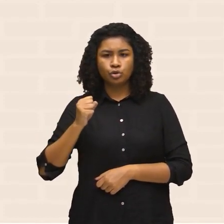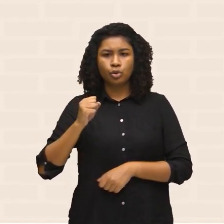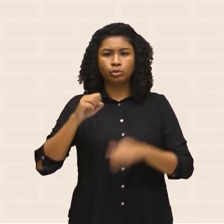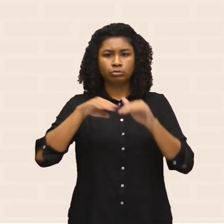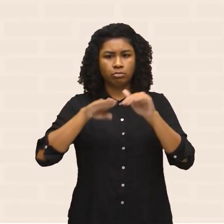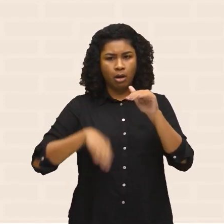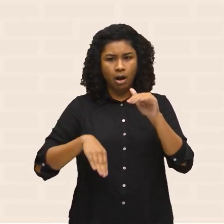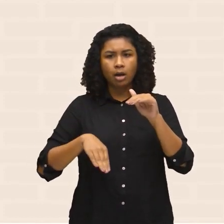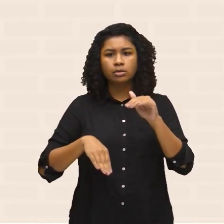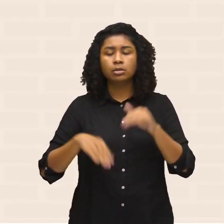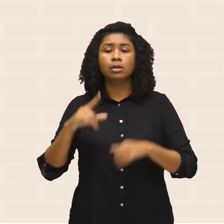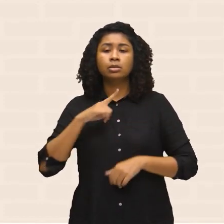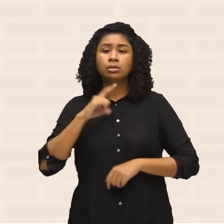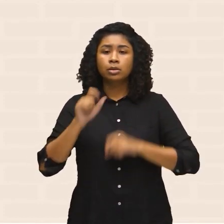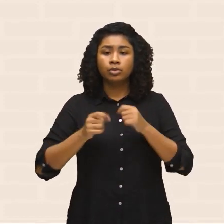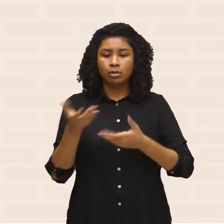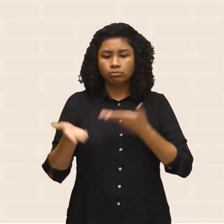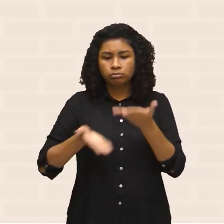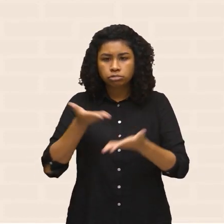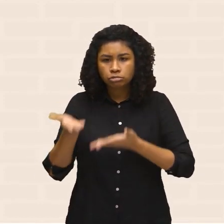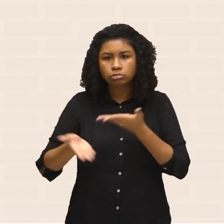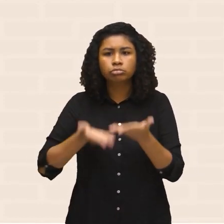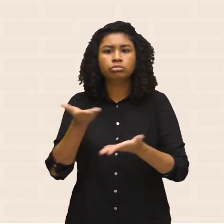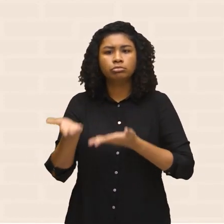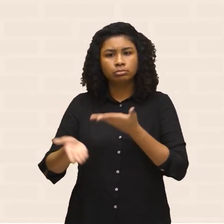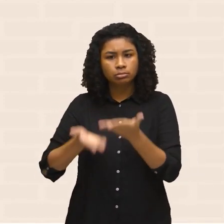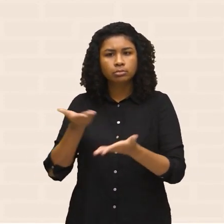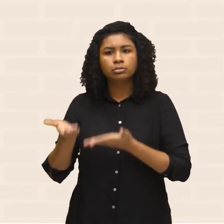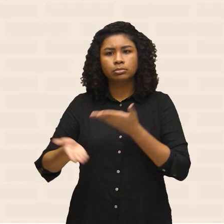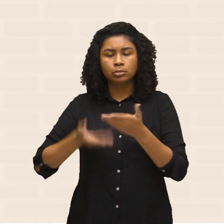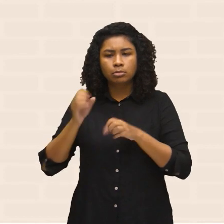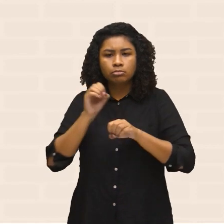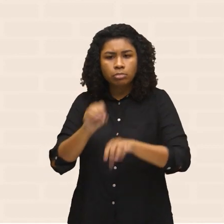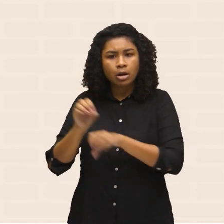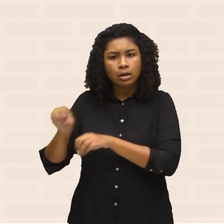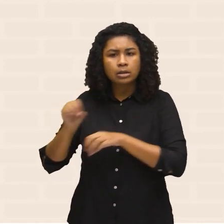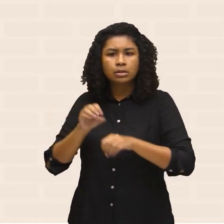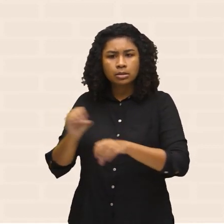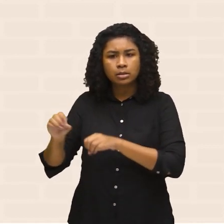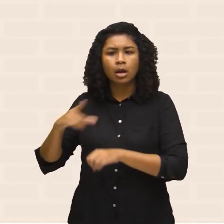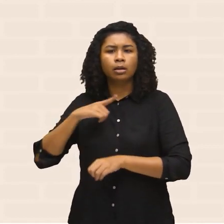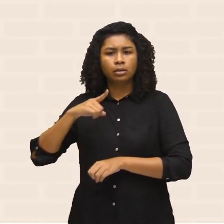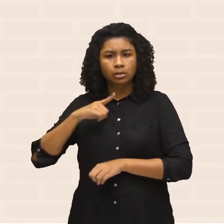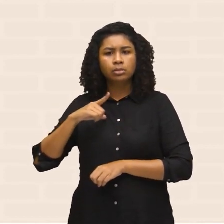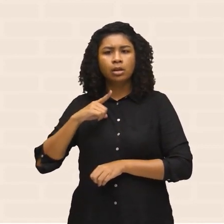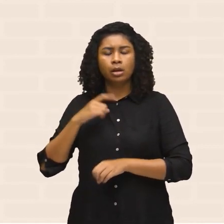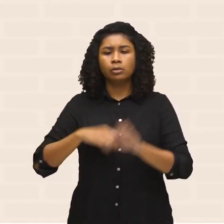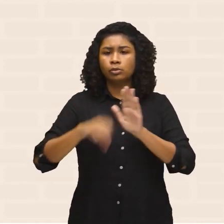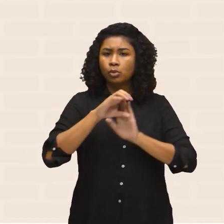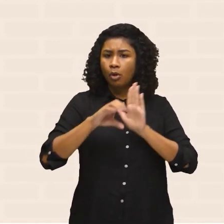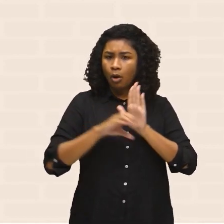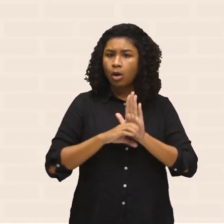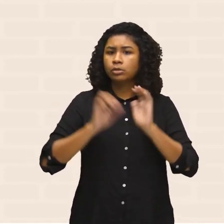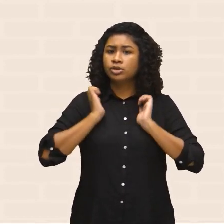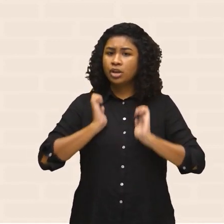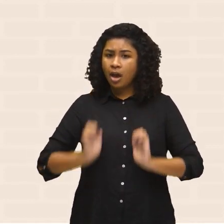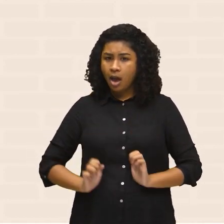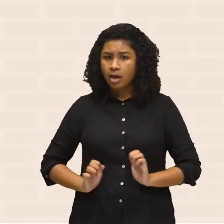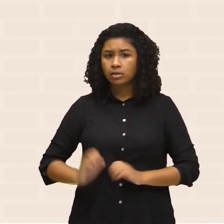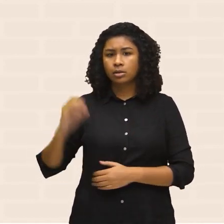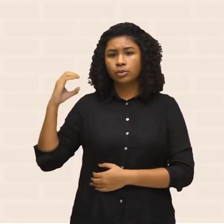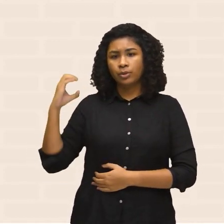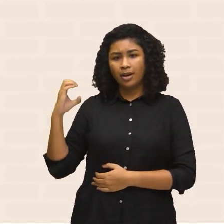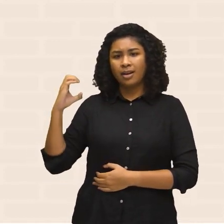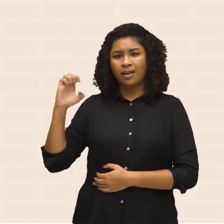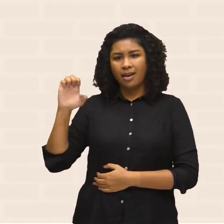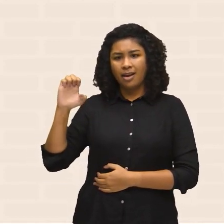medidas socioeducativas previstas no Código de Ética, né, do Estatuto da Criança e do